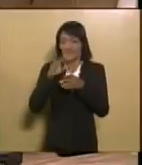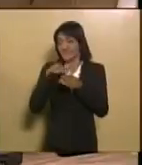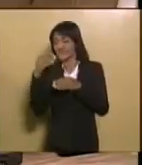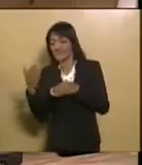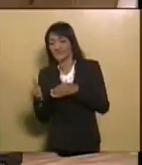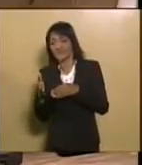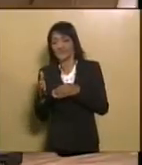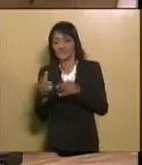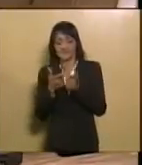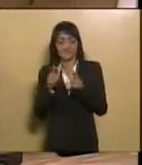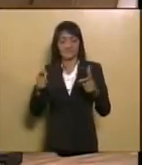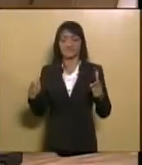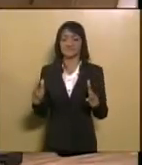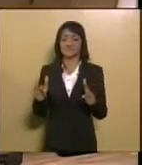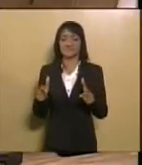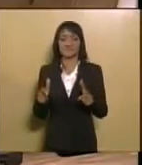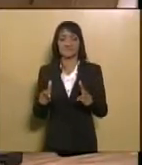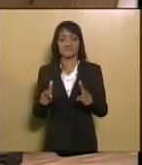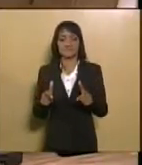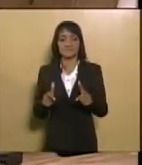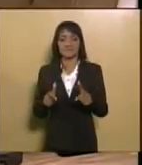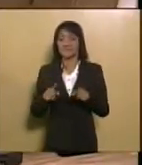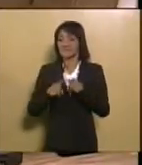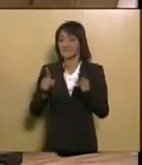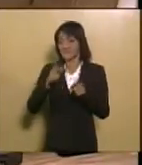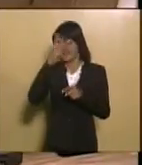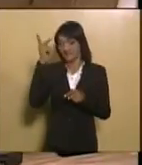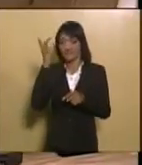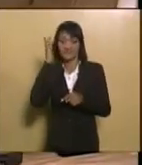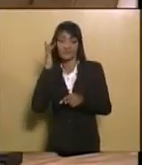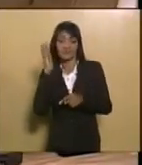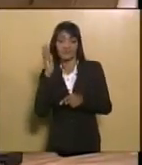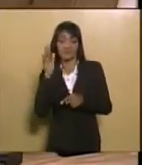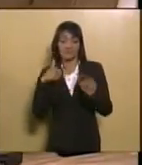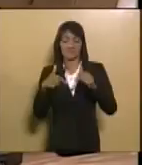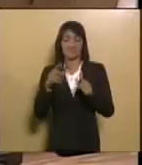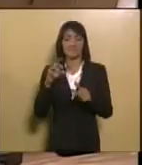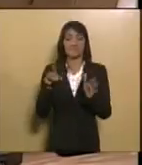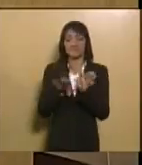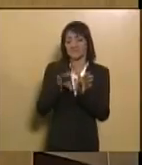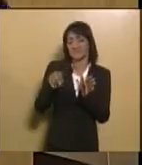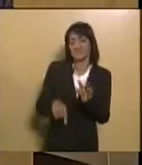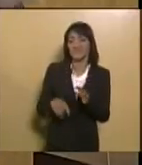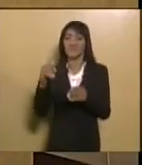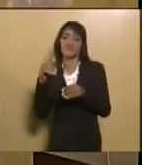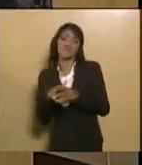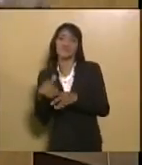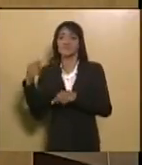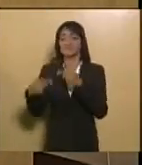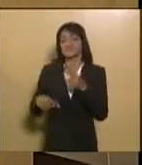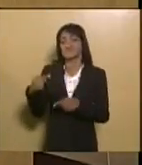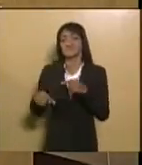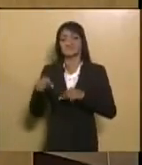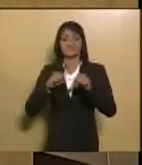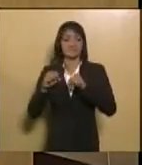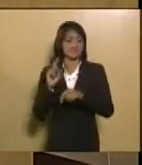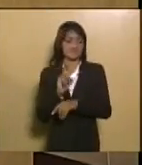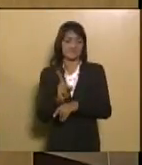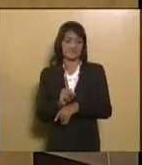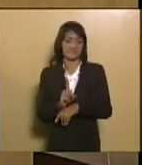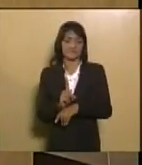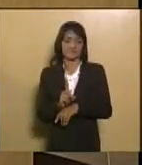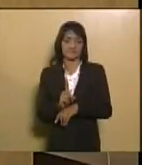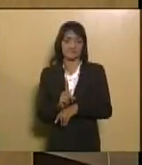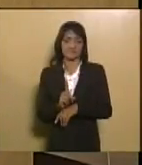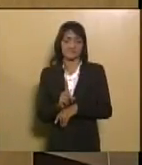cumpre, não é? E para a maioria das pessoas, nosso trabalho é só esse, é vir aqui na Assembleia votar, discutir, debater, e não é só